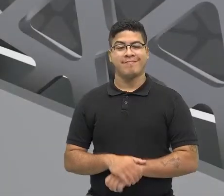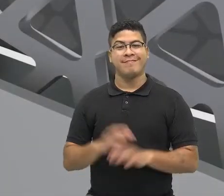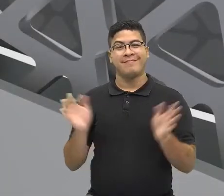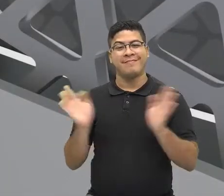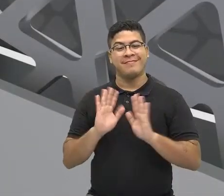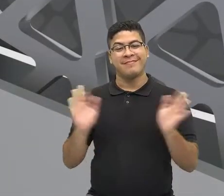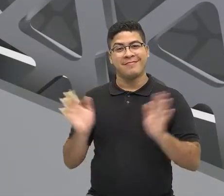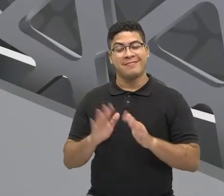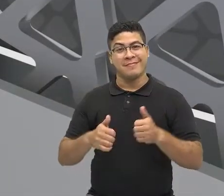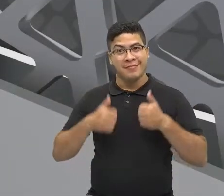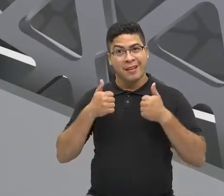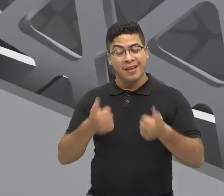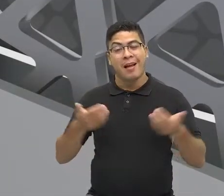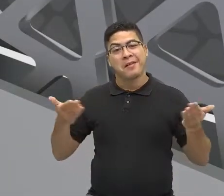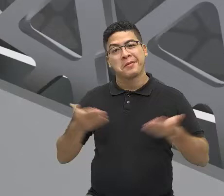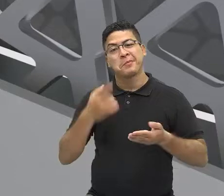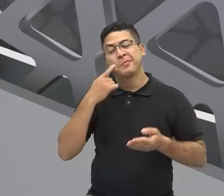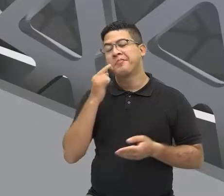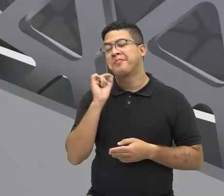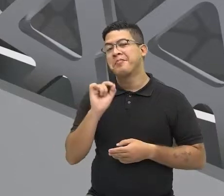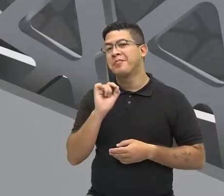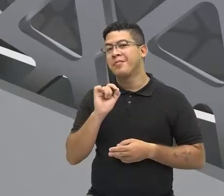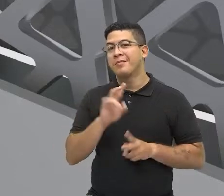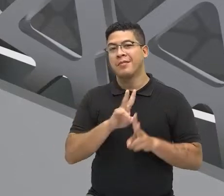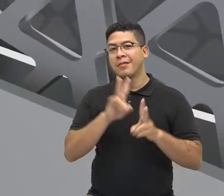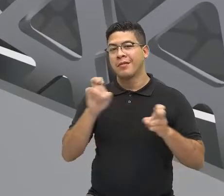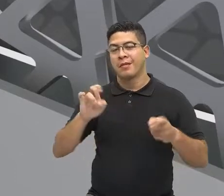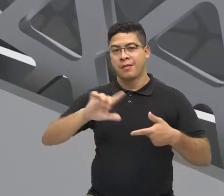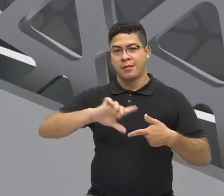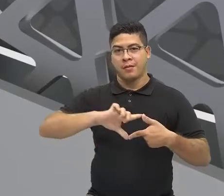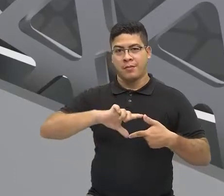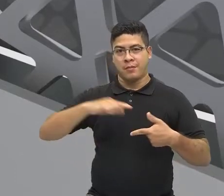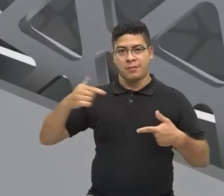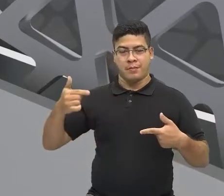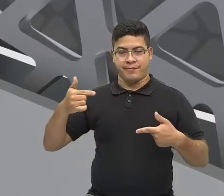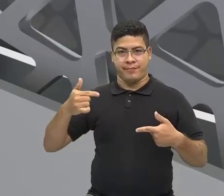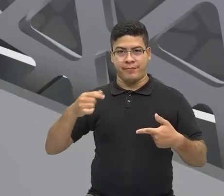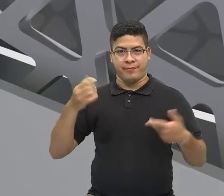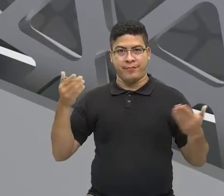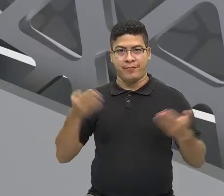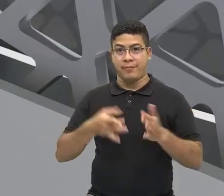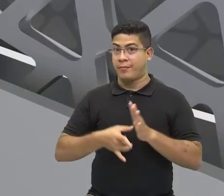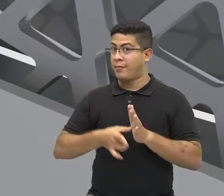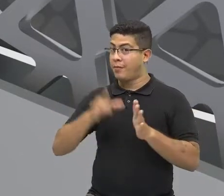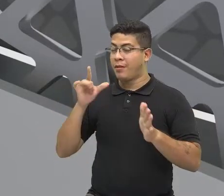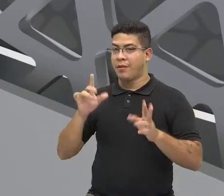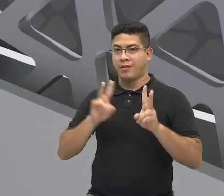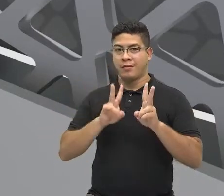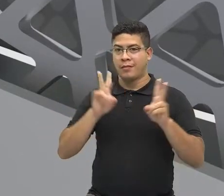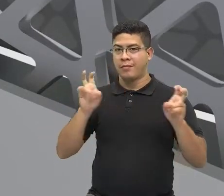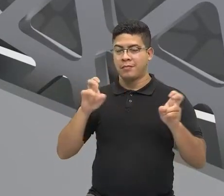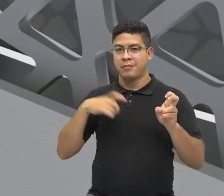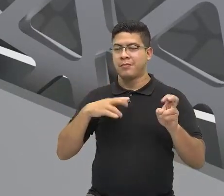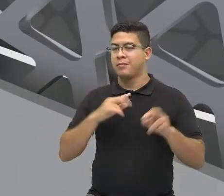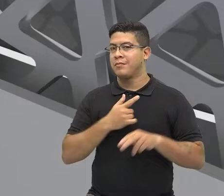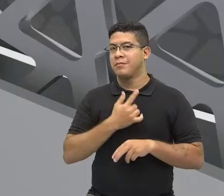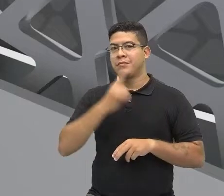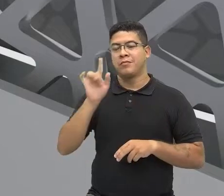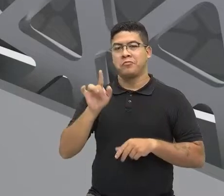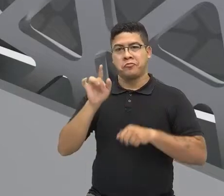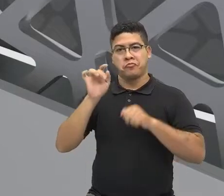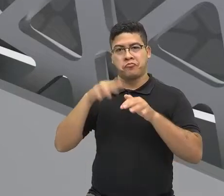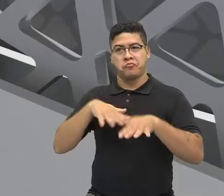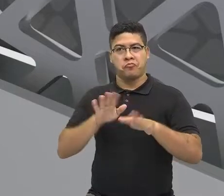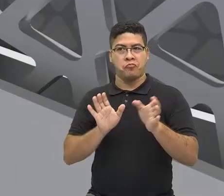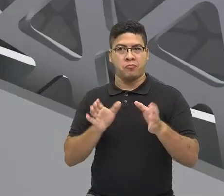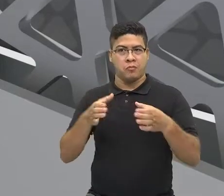Oi, agora a gente vai falar sobre o modernismo, Mas antes, eu vou falar para vocês de outro movimento, que